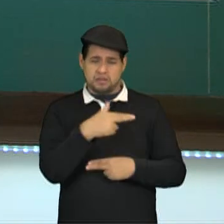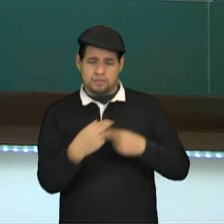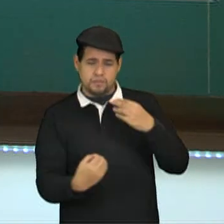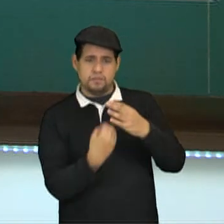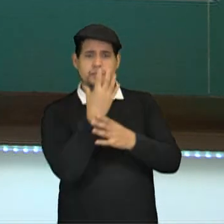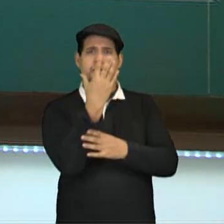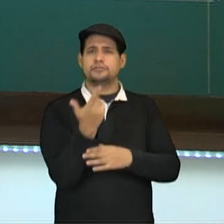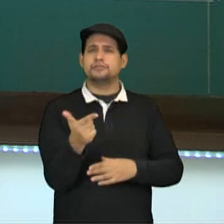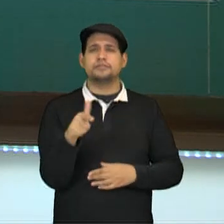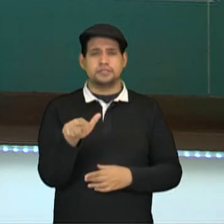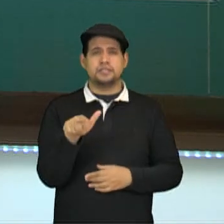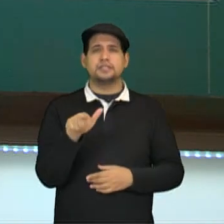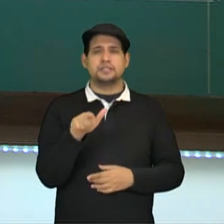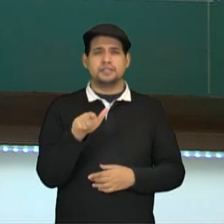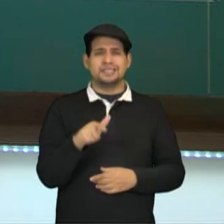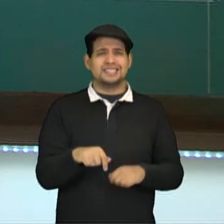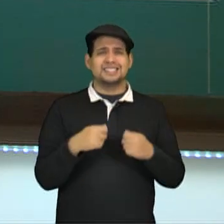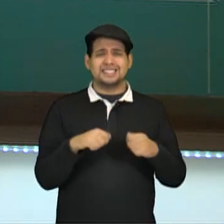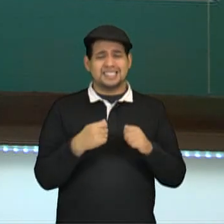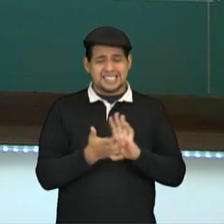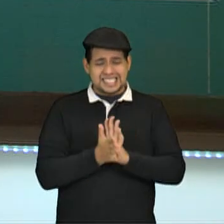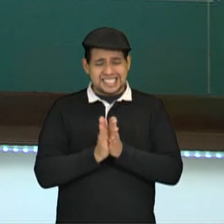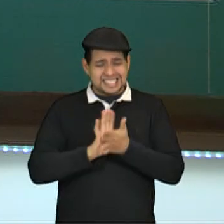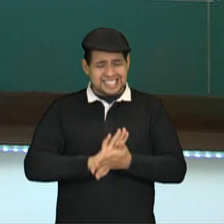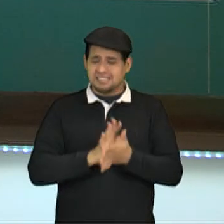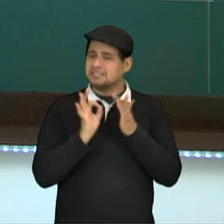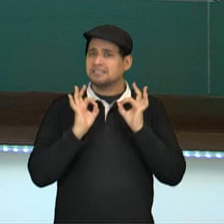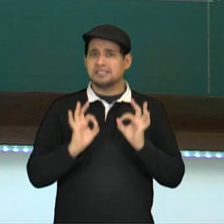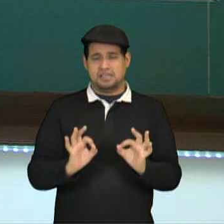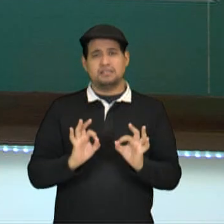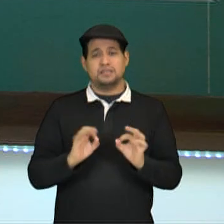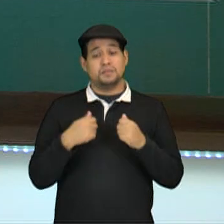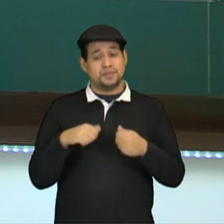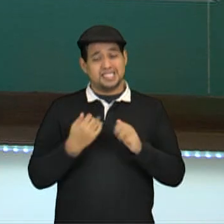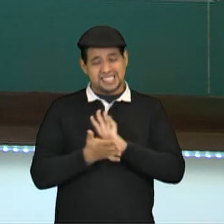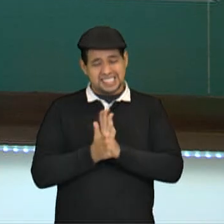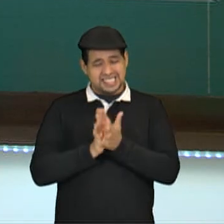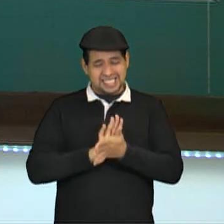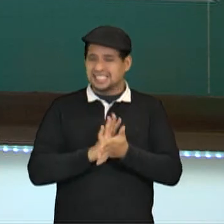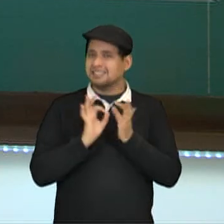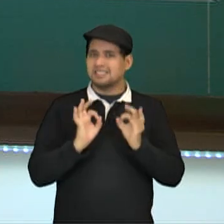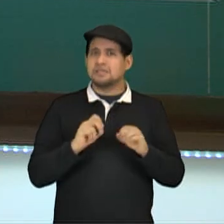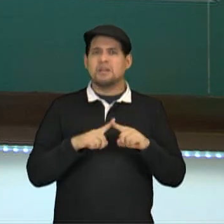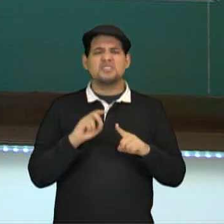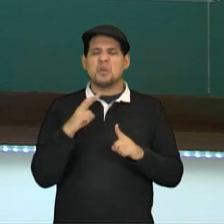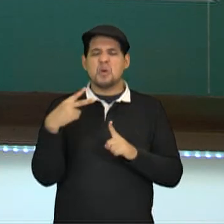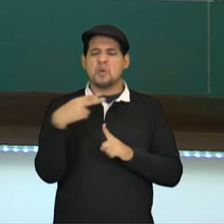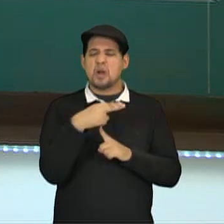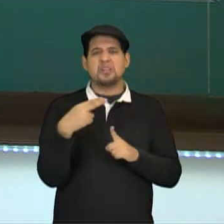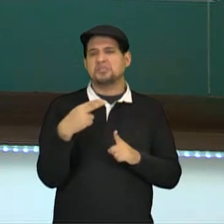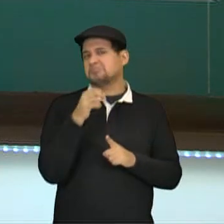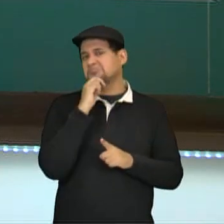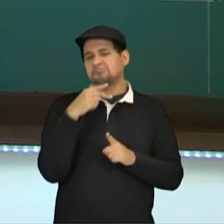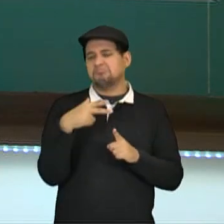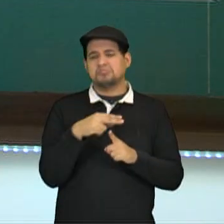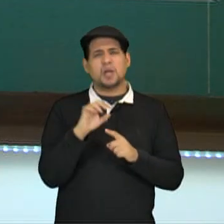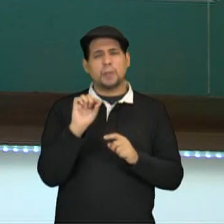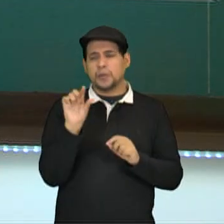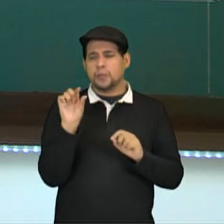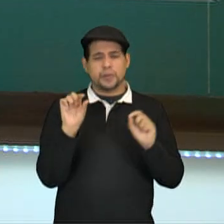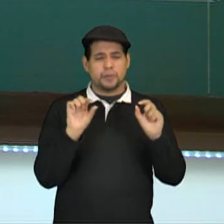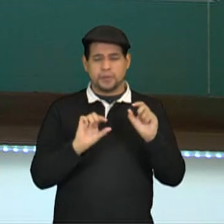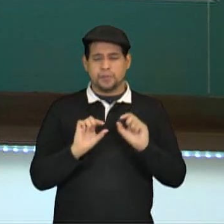ser muito, mas muito bem destruído ali para ele não conseguir se regenerar. Mas se for só apenas ali